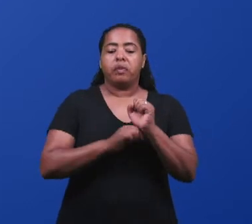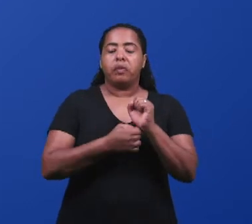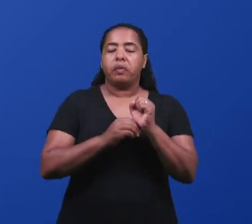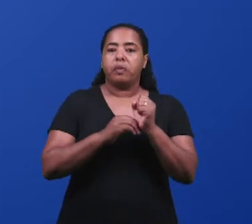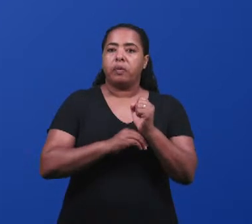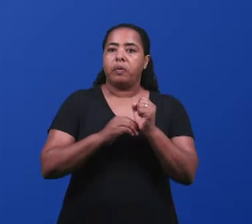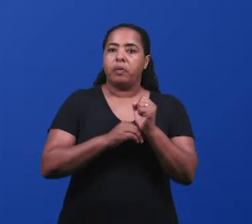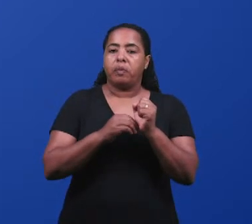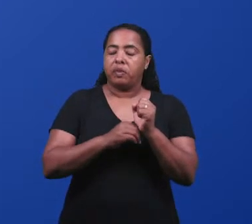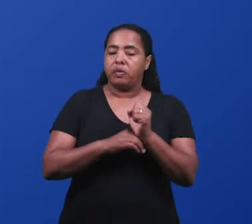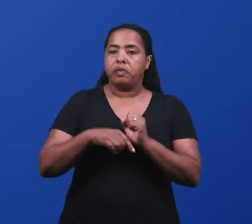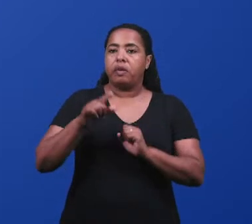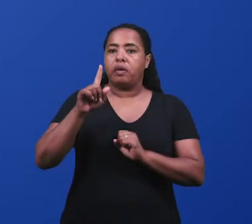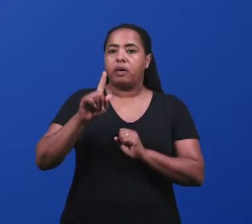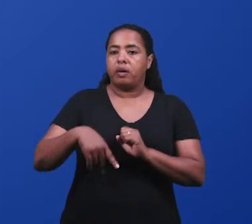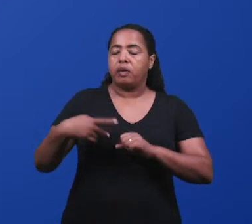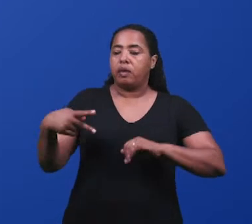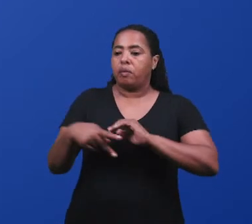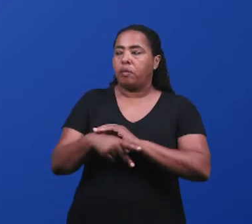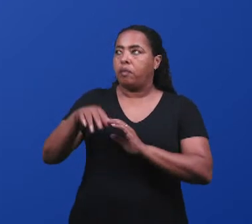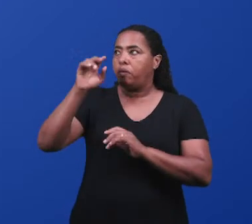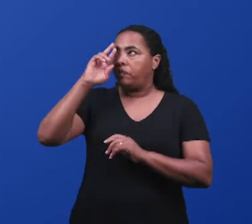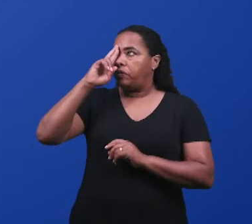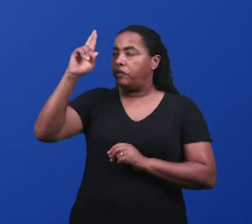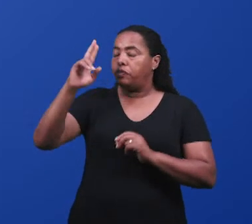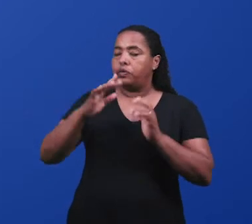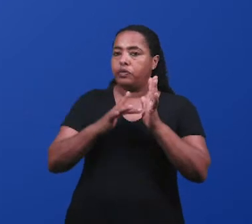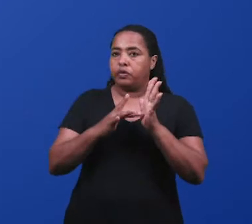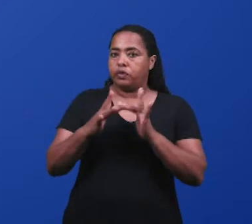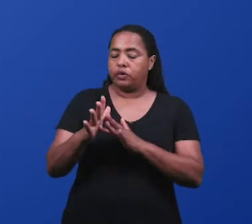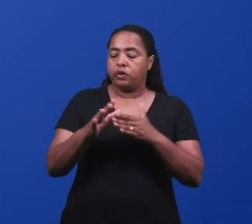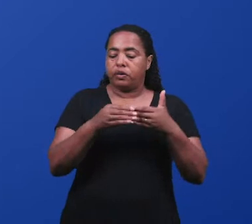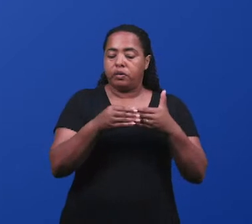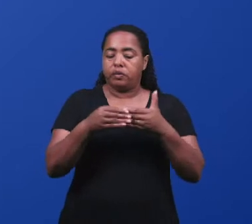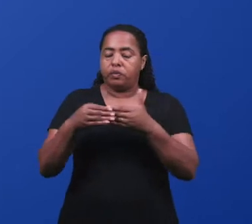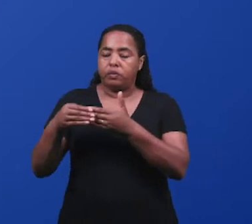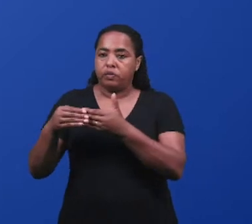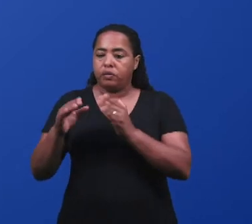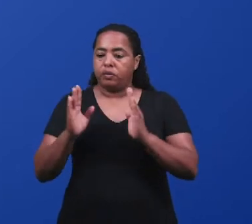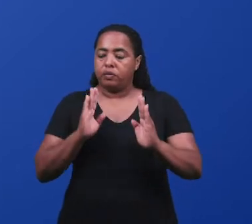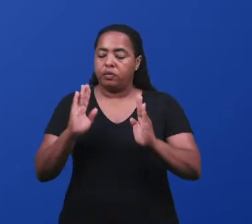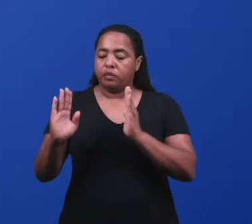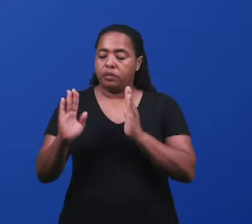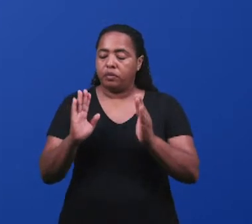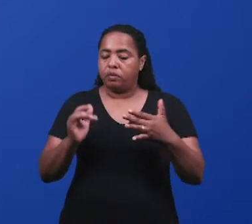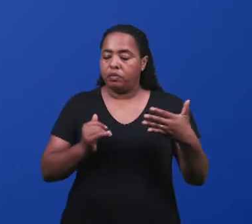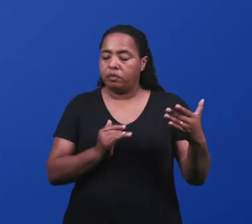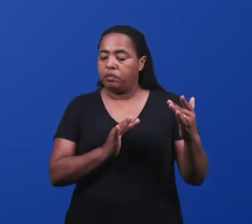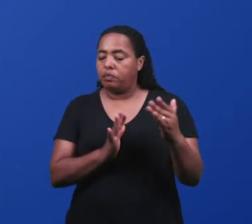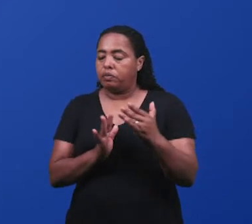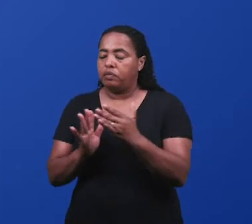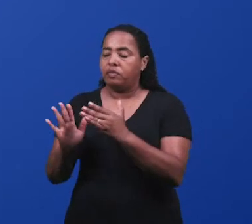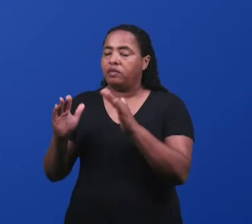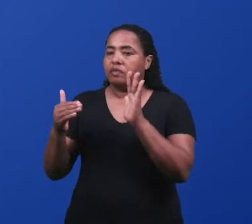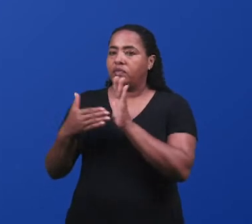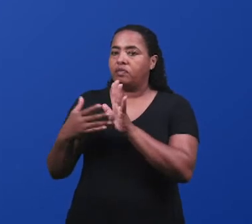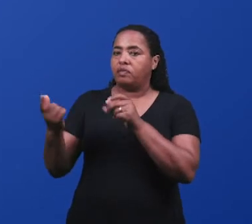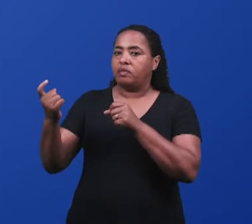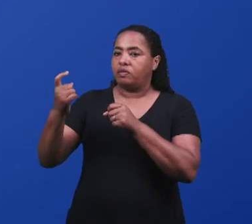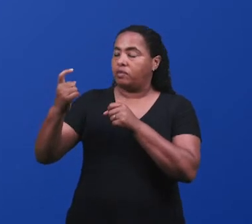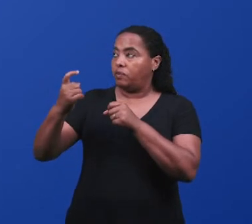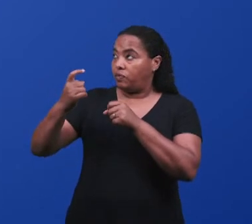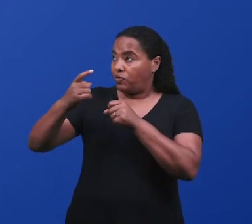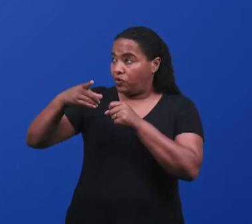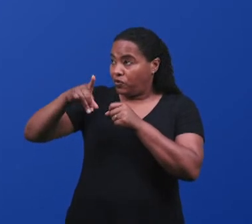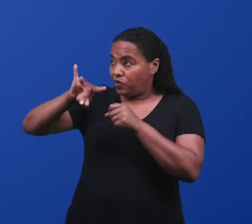mistério que vem daquilo que é da parte do Senhor, para nos guiar durante nossa caminhada aqui, até o dia glorioso